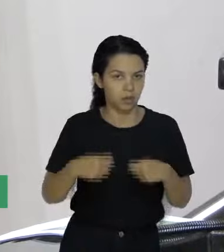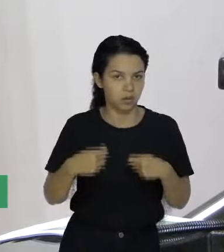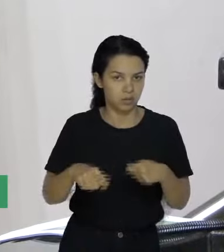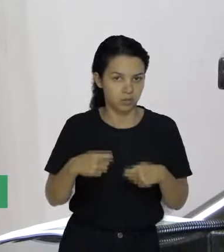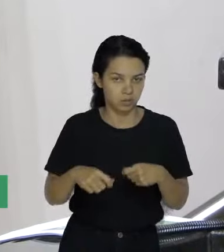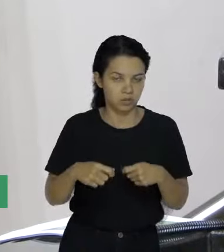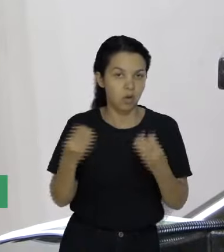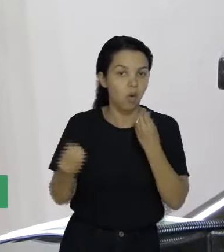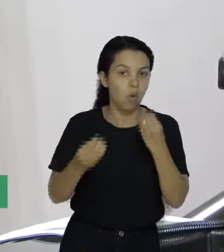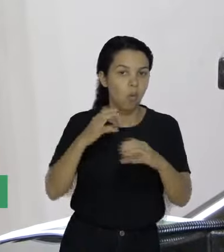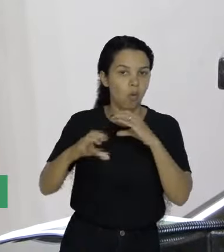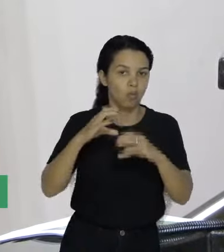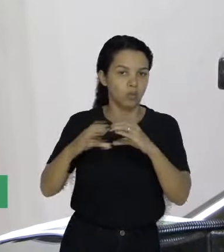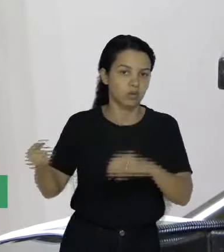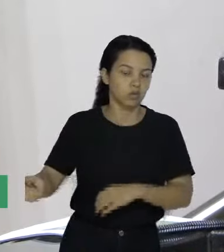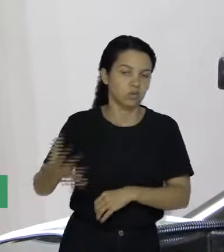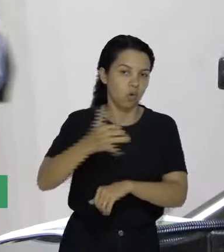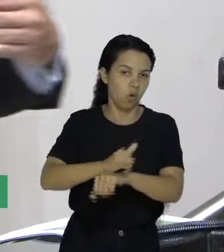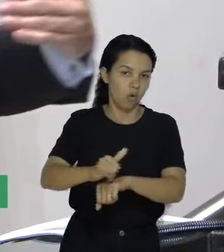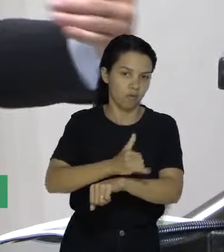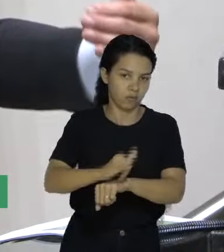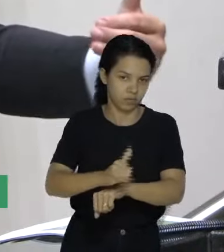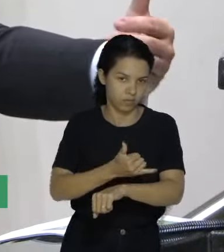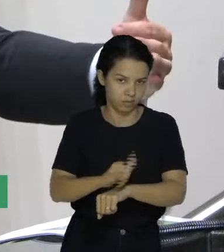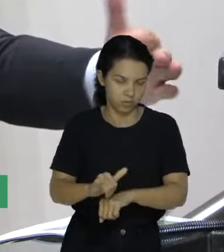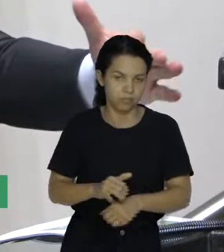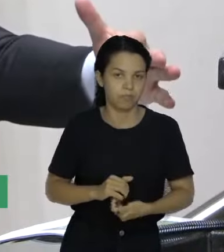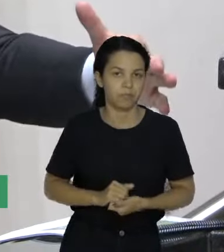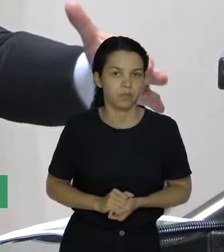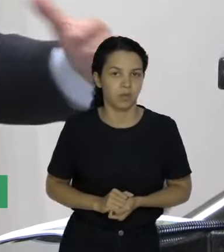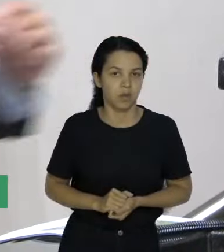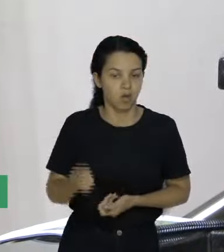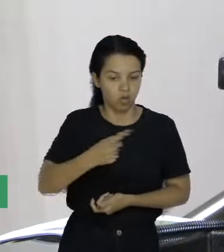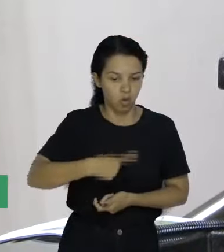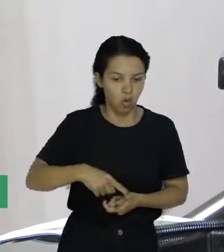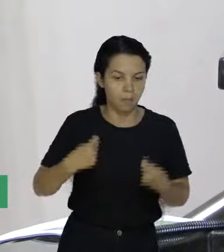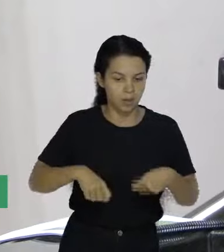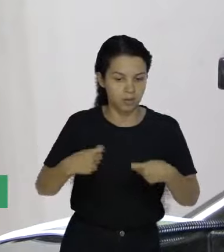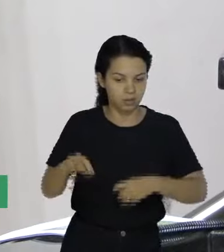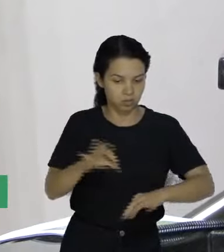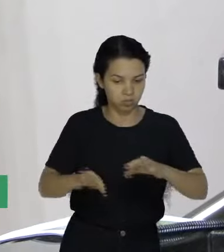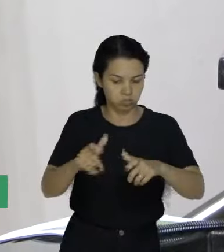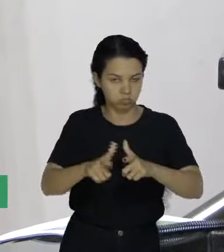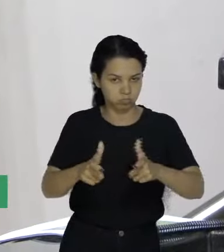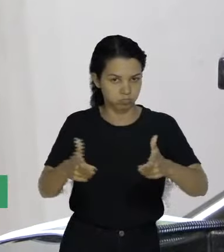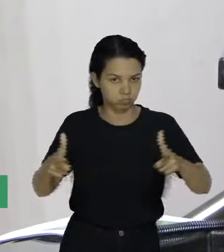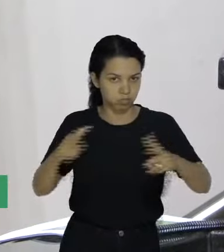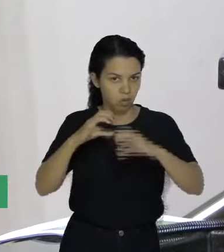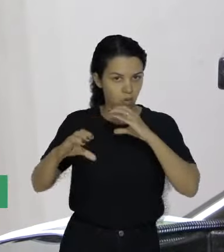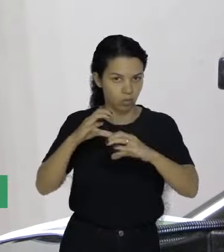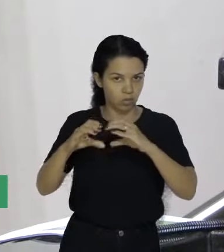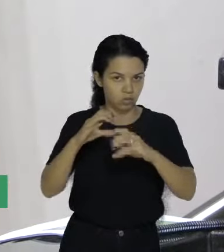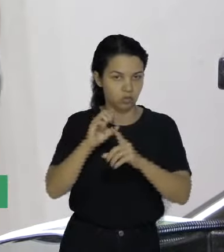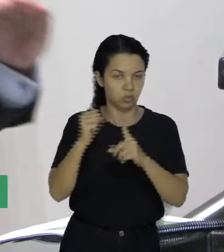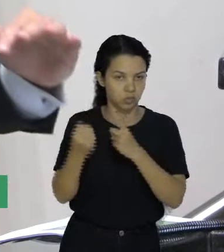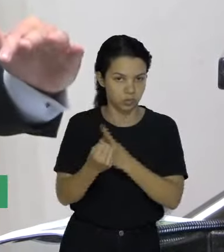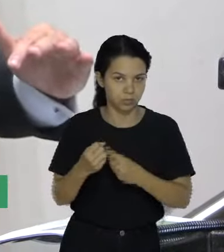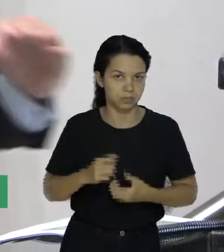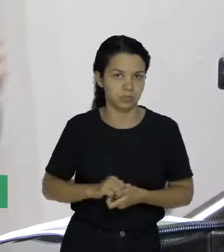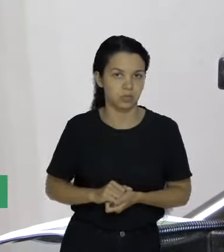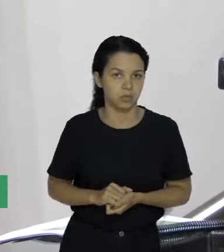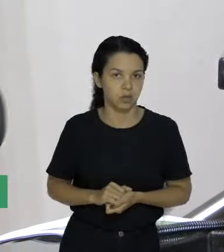comunicação social e com isso nós amplificamos as estruturas de comunicação social em todas as